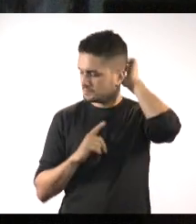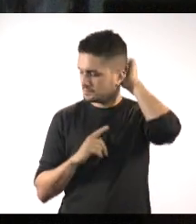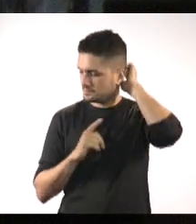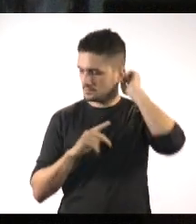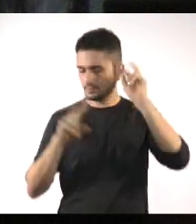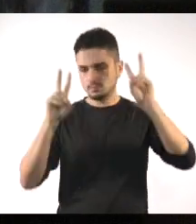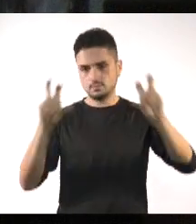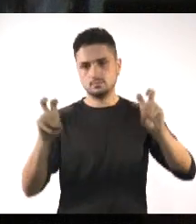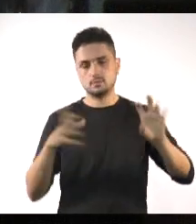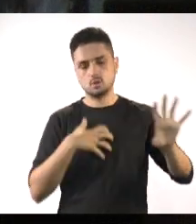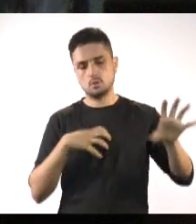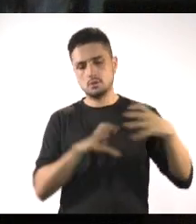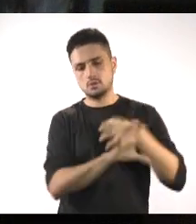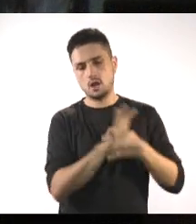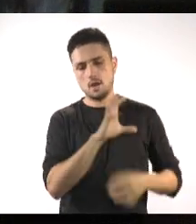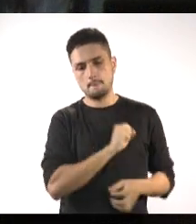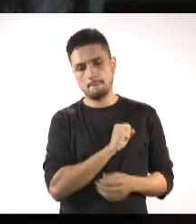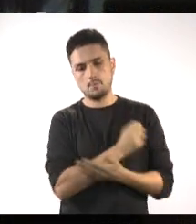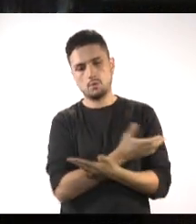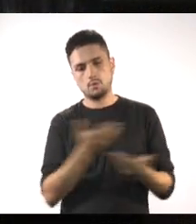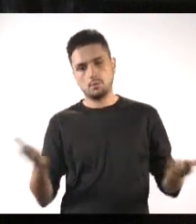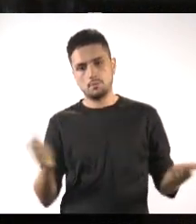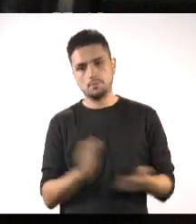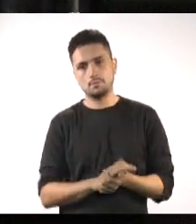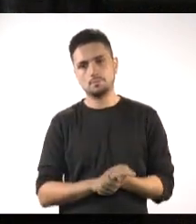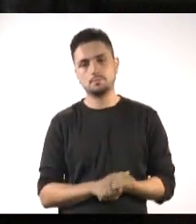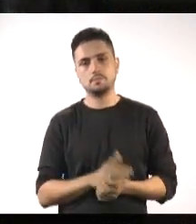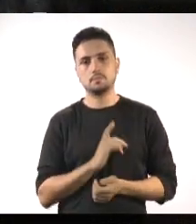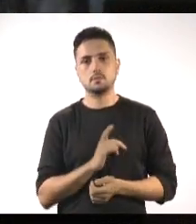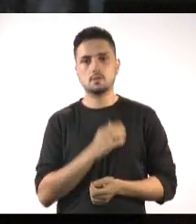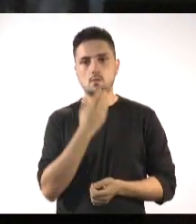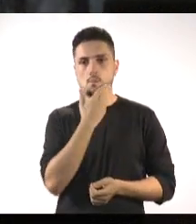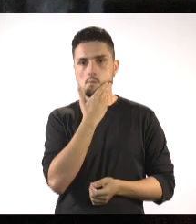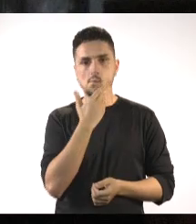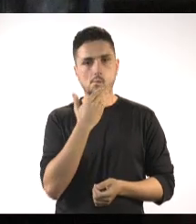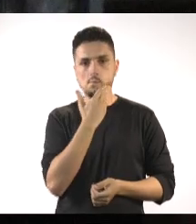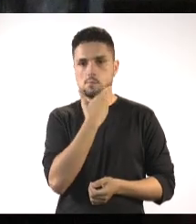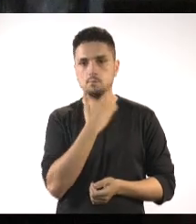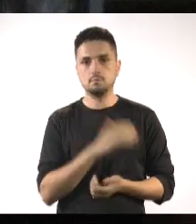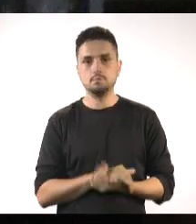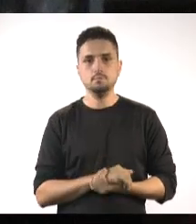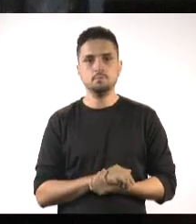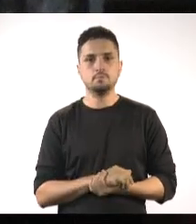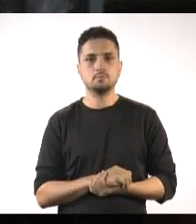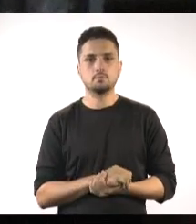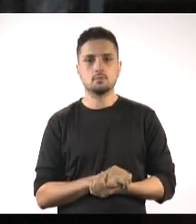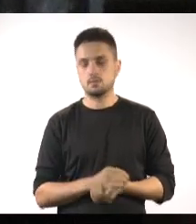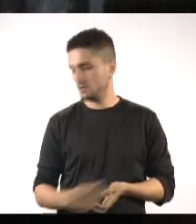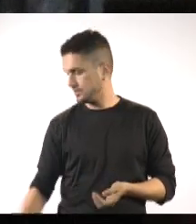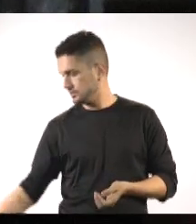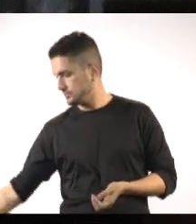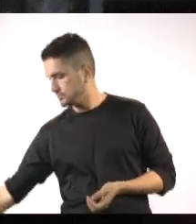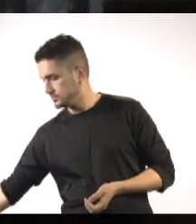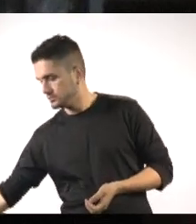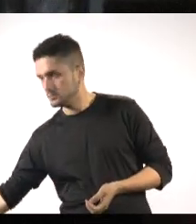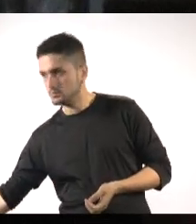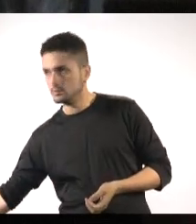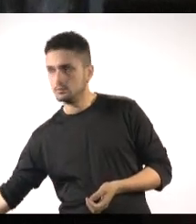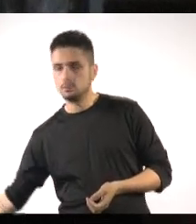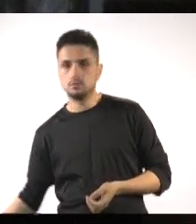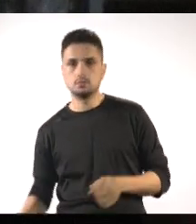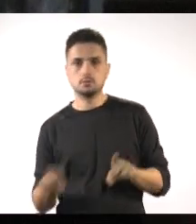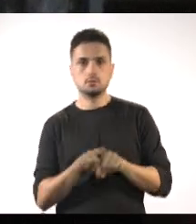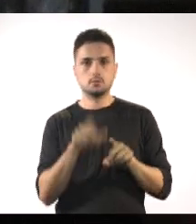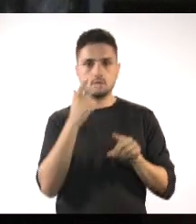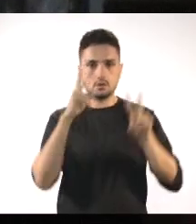teve compaixão e cuidou dele, embora fale para o católico se converter durante a quaresma, mas é também uma opção